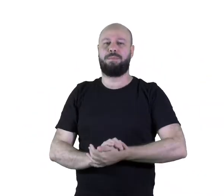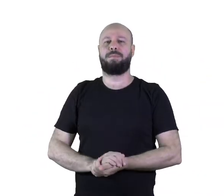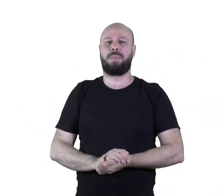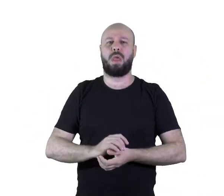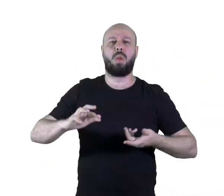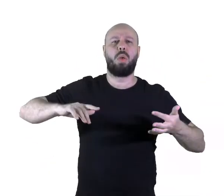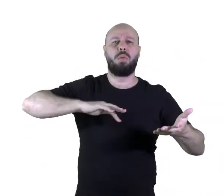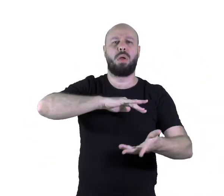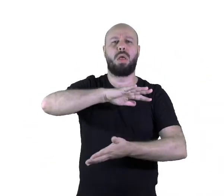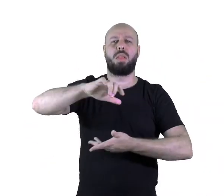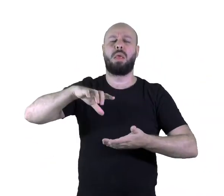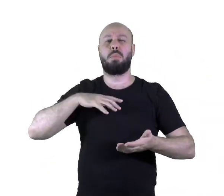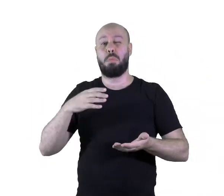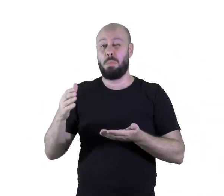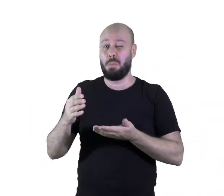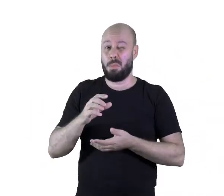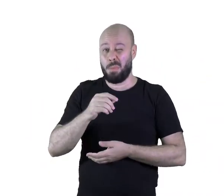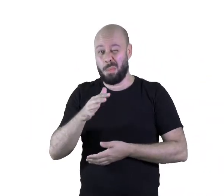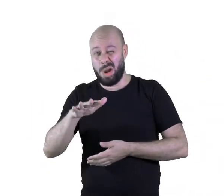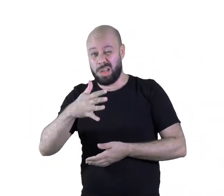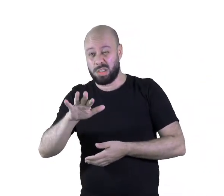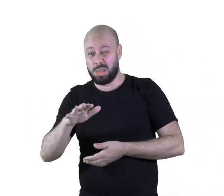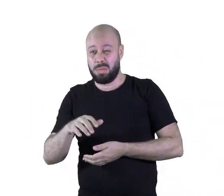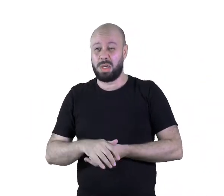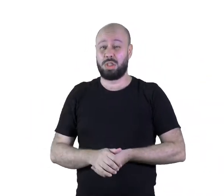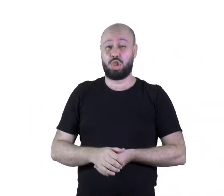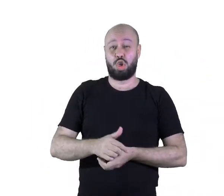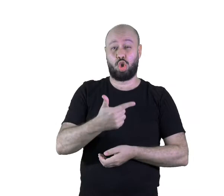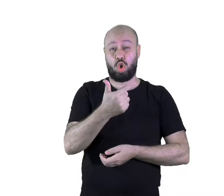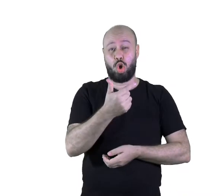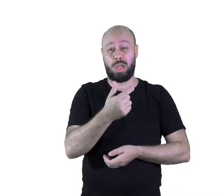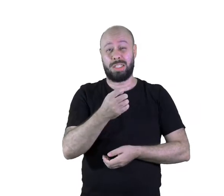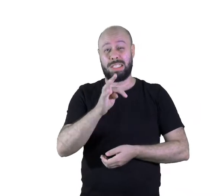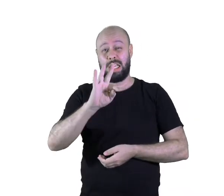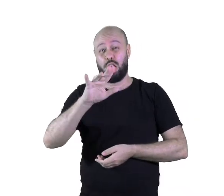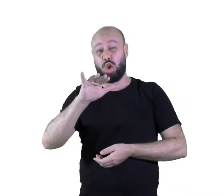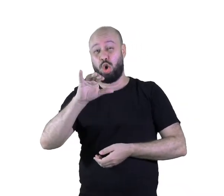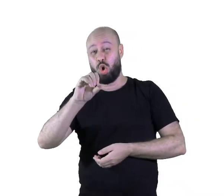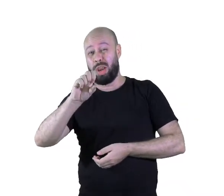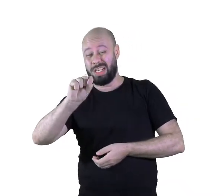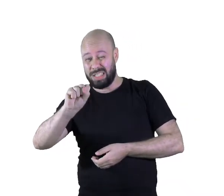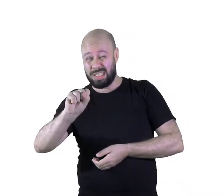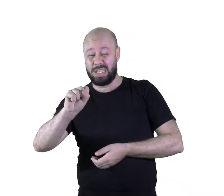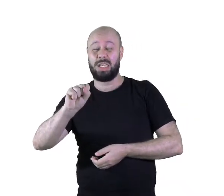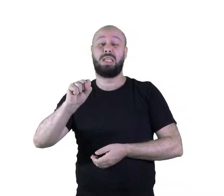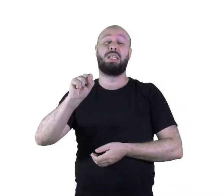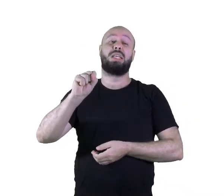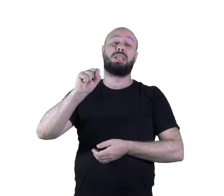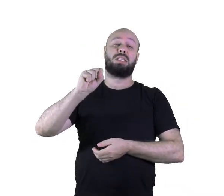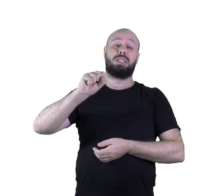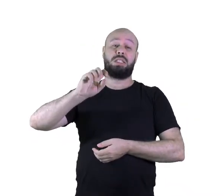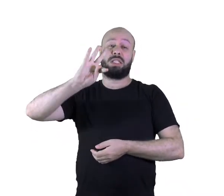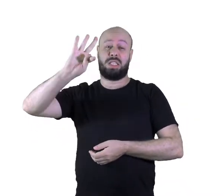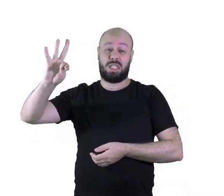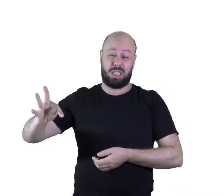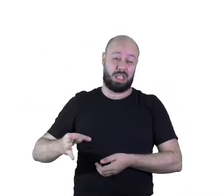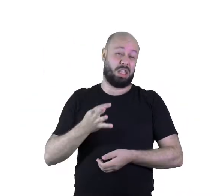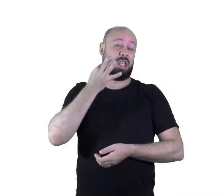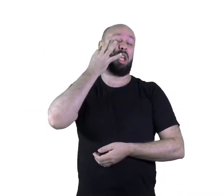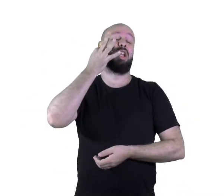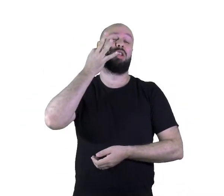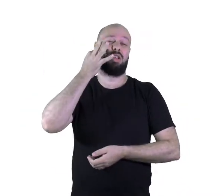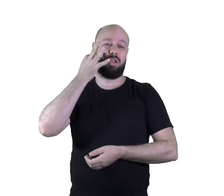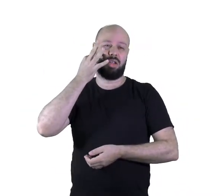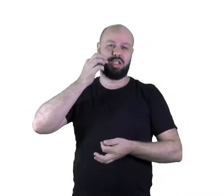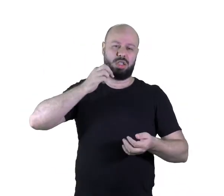um cálculo que foi feito, 2 trilhões de galáxias, Isso no universo que o